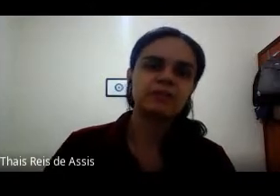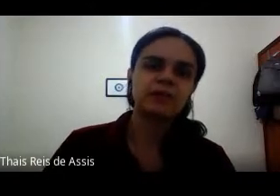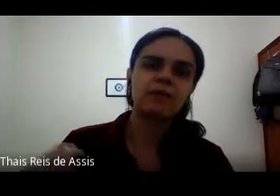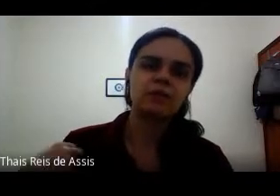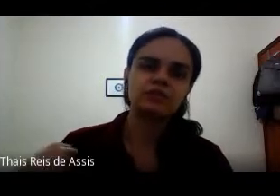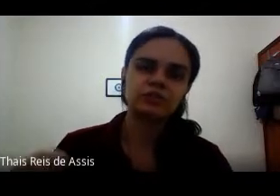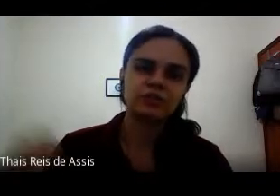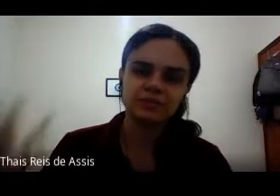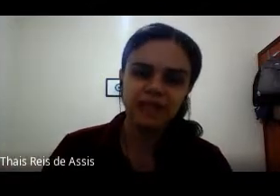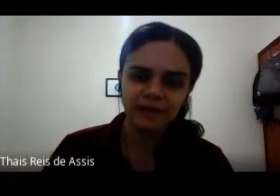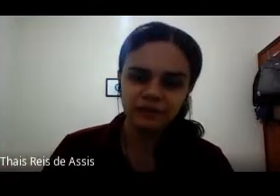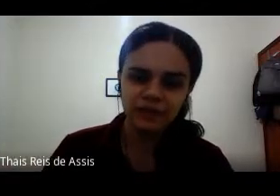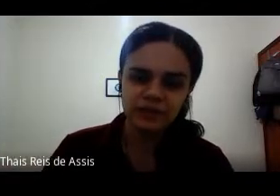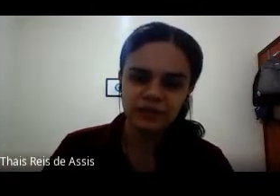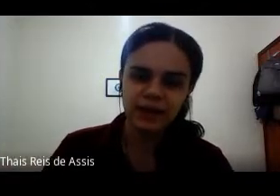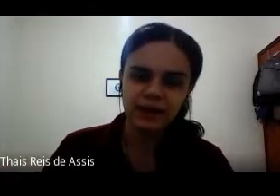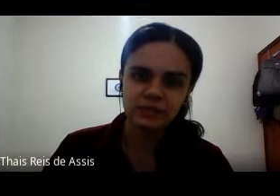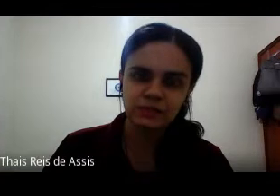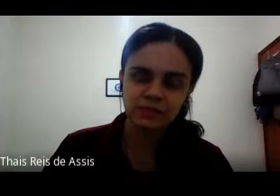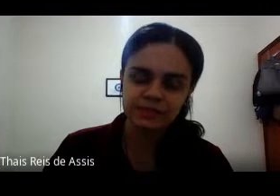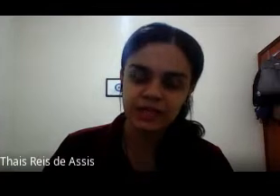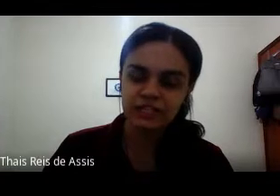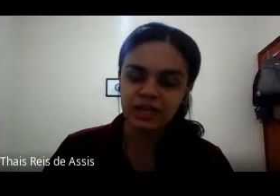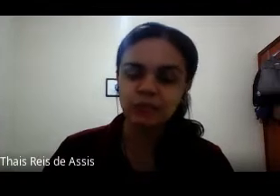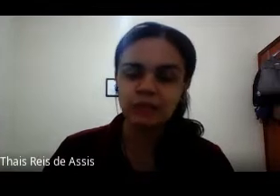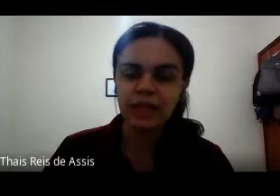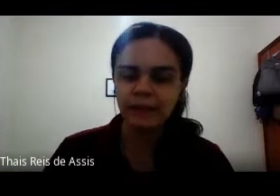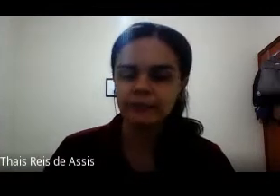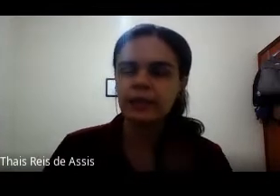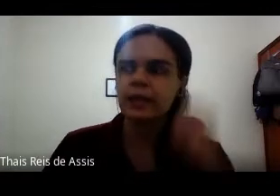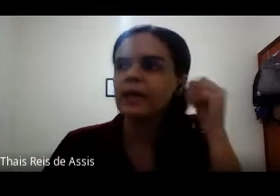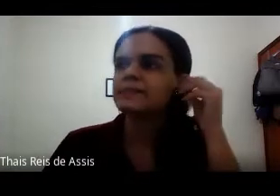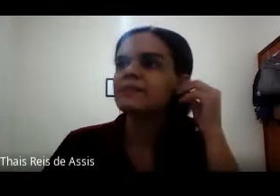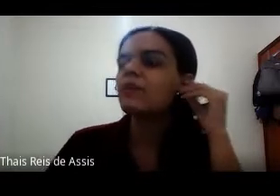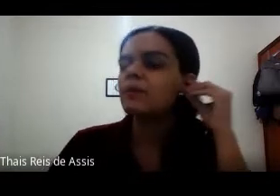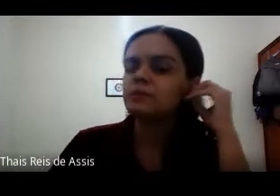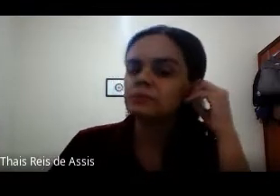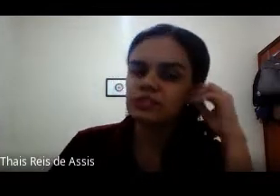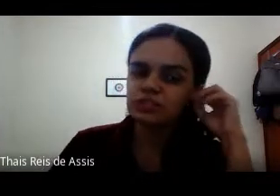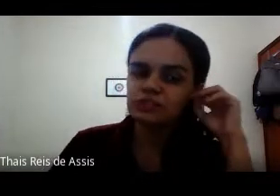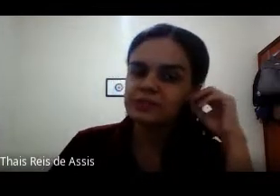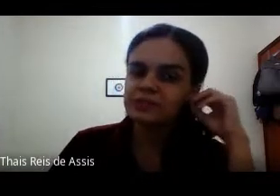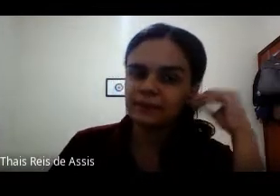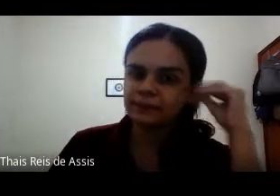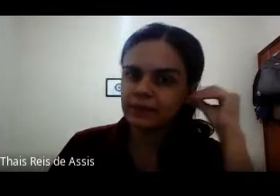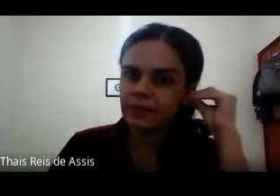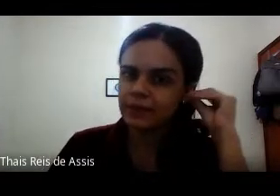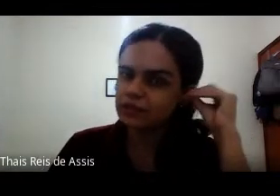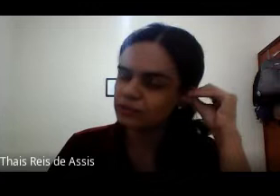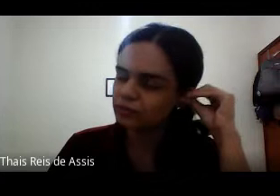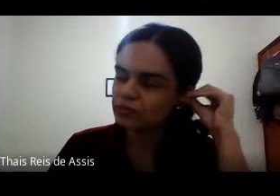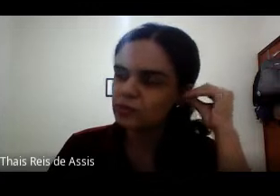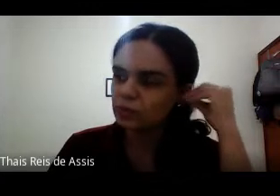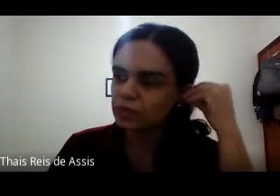práticas pedagógicas, constar isso mais no PPC, que a gente tem que mudar essa forma da gente pensar e a